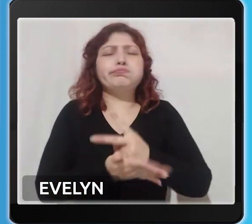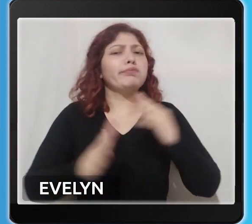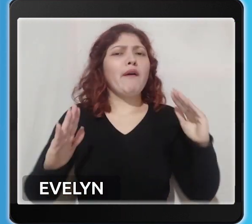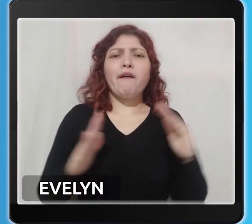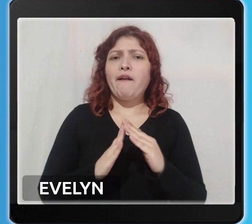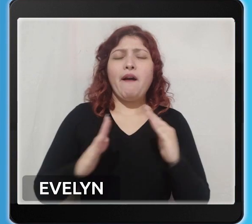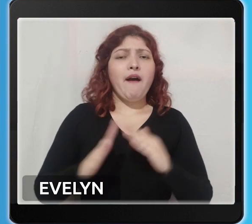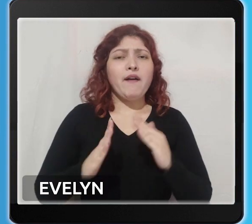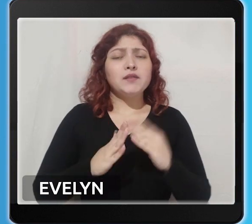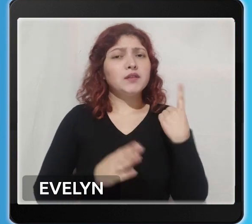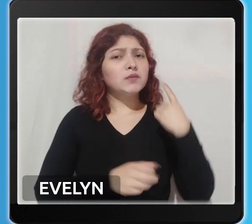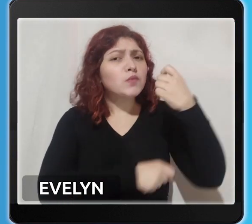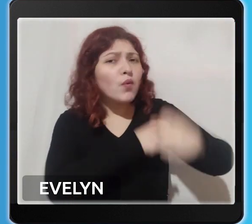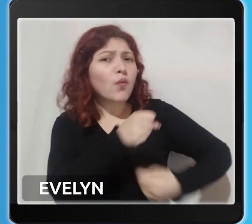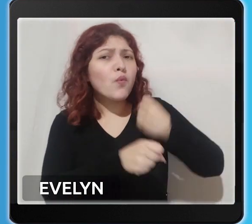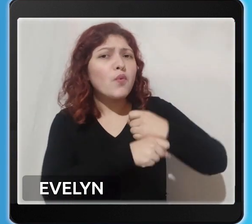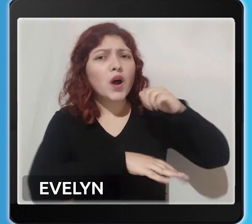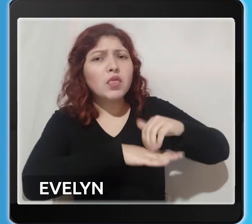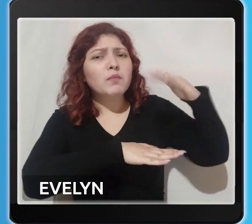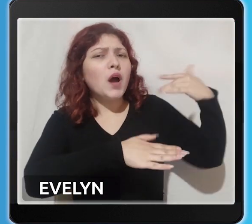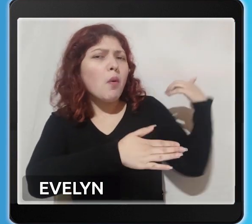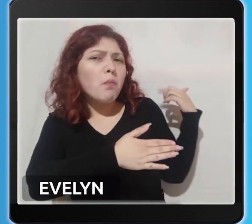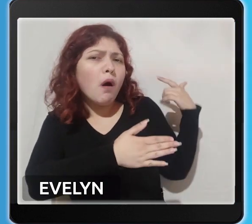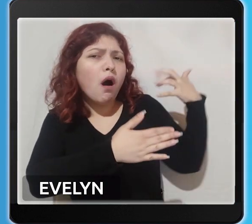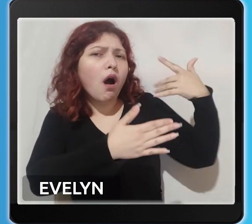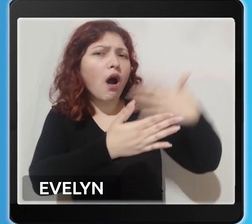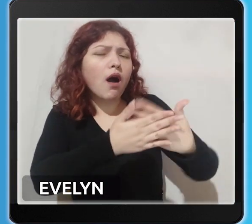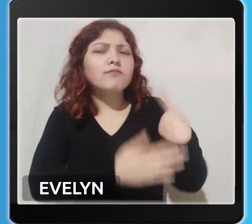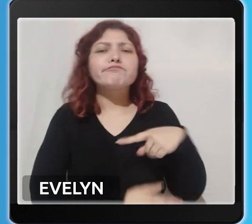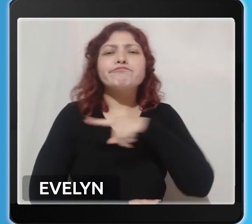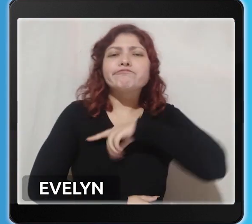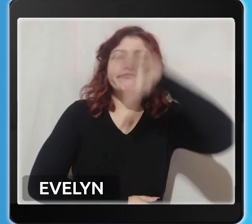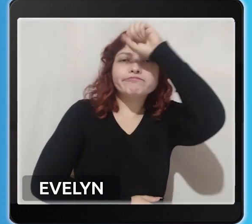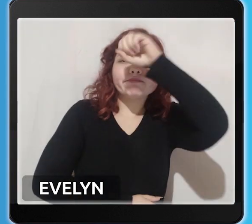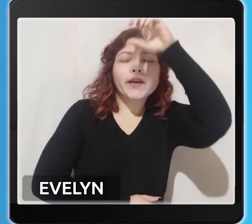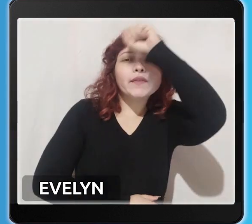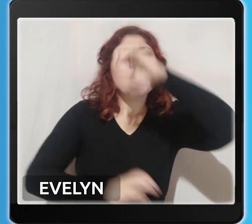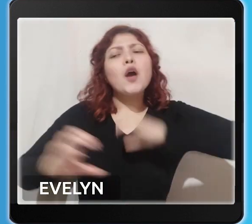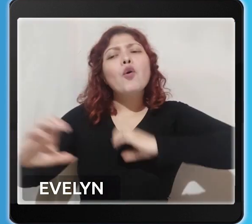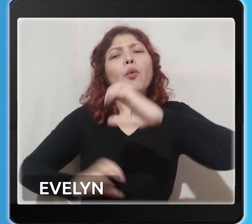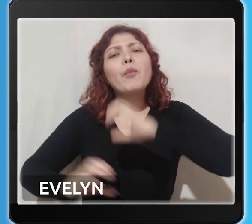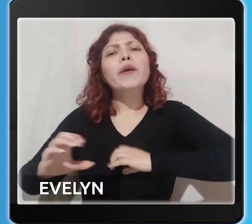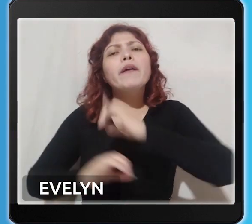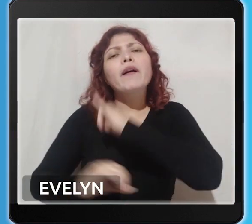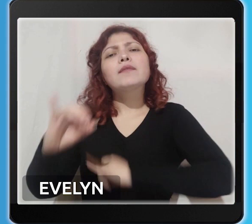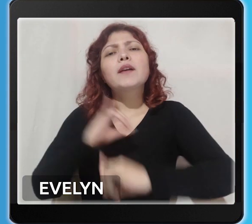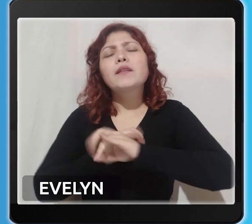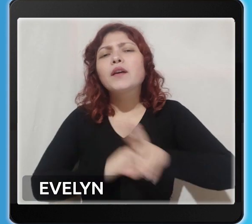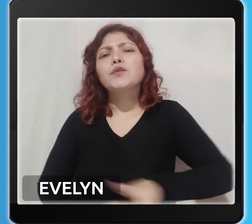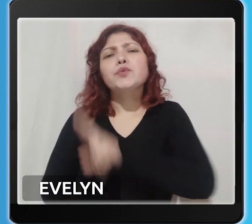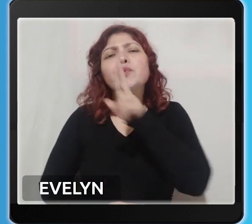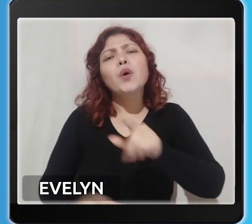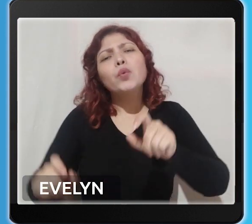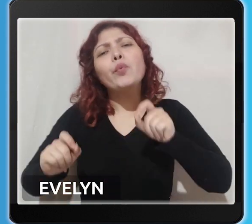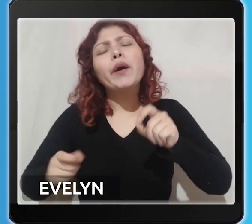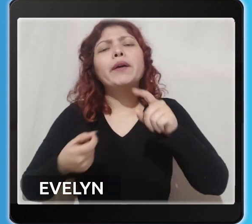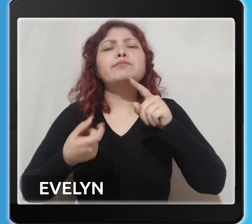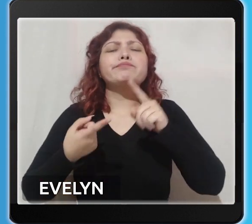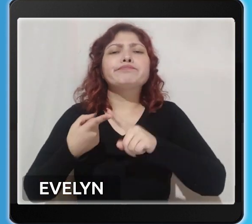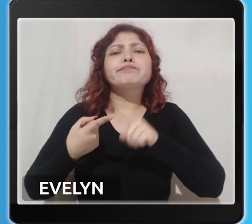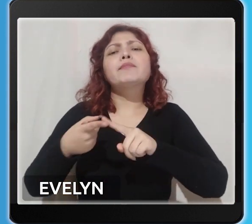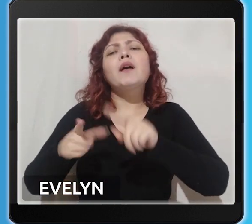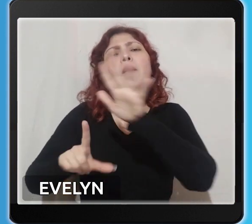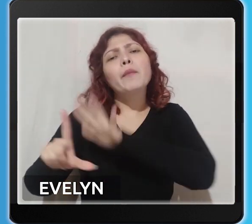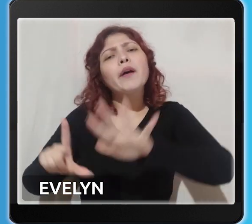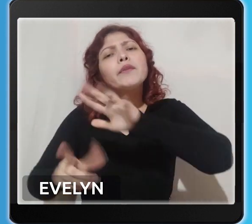Nós continuamos estudando e trabalhando de casa. E ao longo de mais de um ano, aprendemos a nos comunicar através da